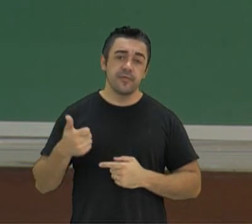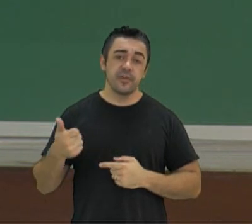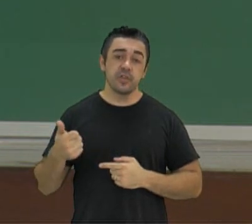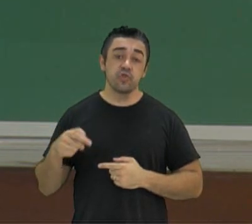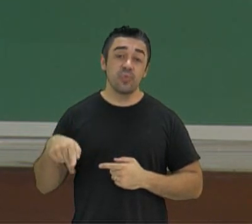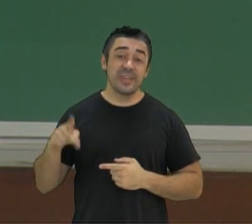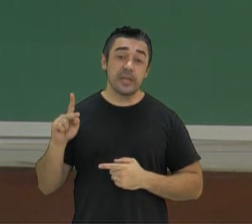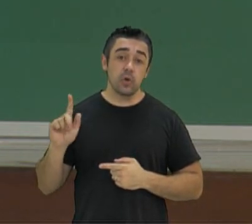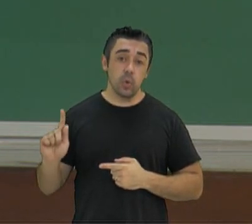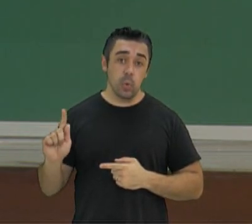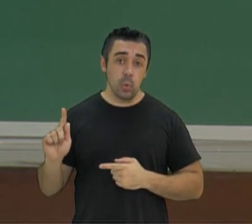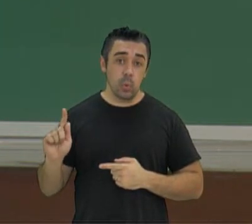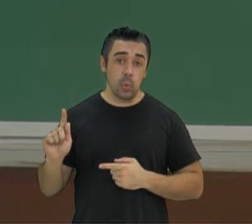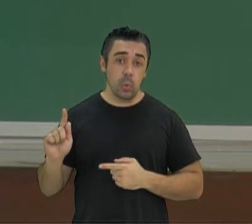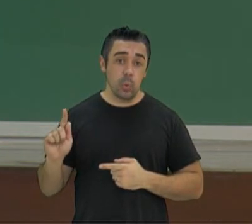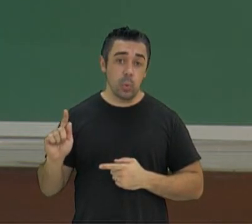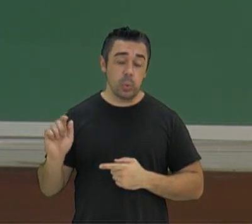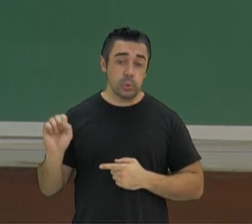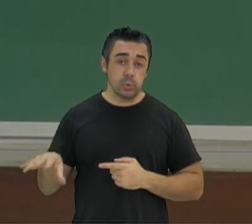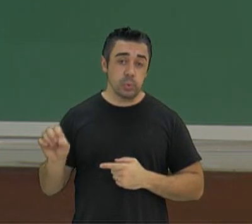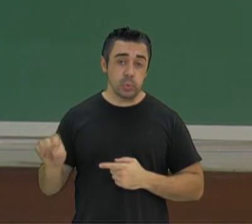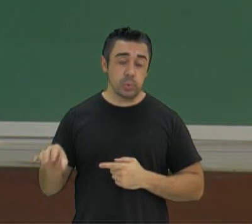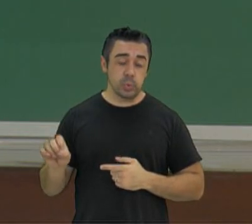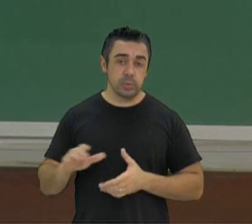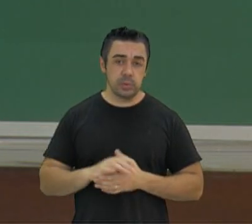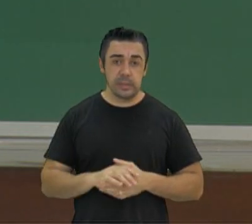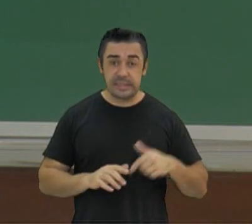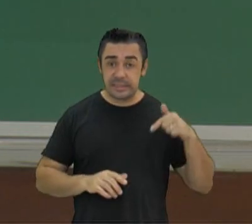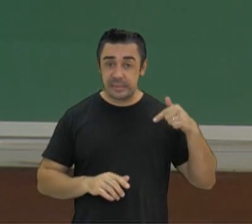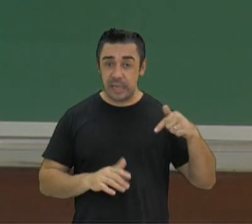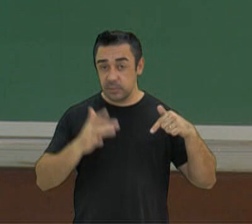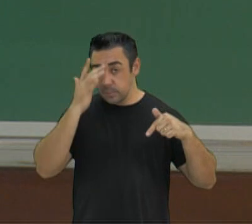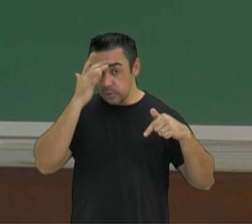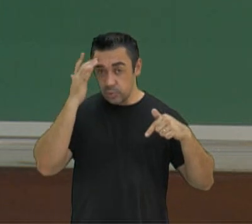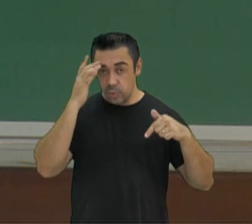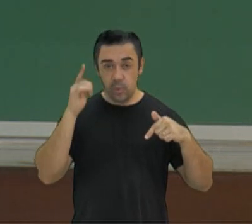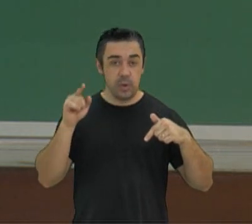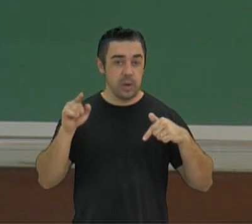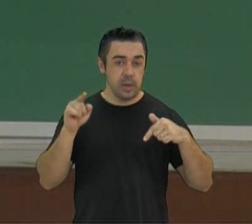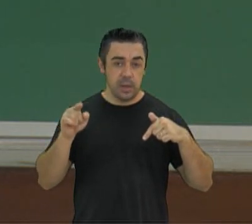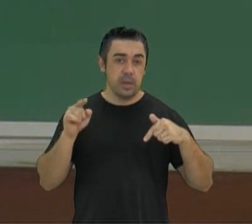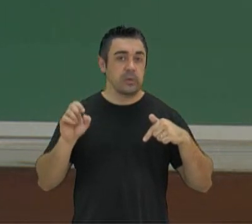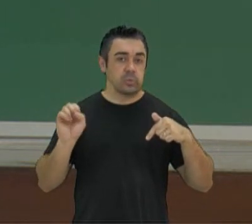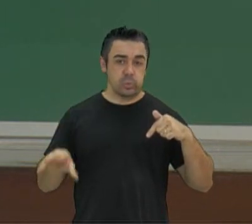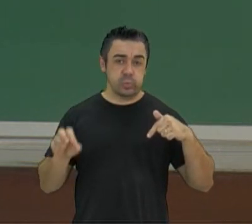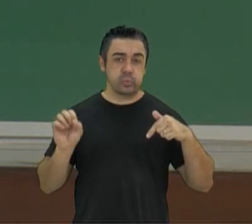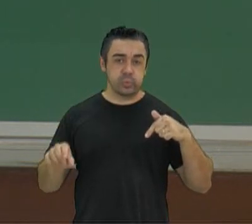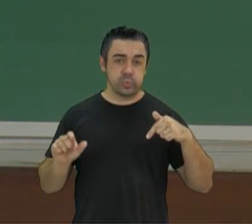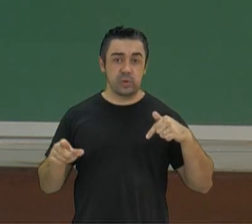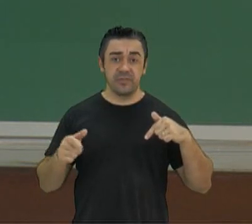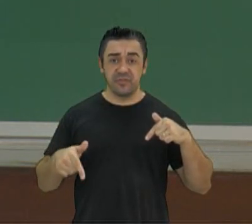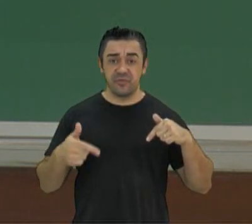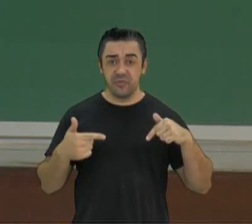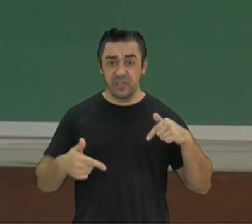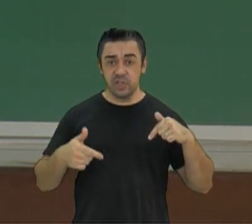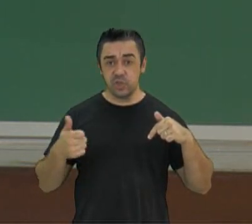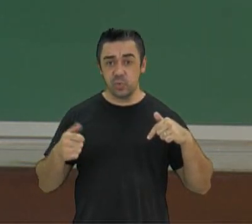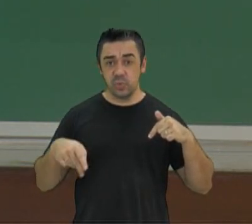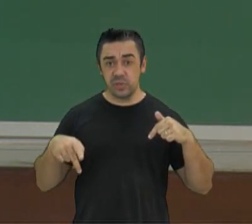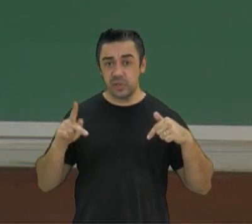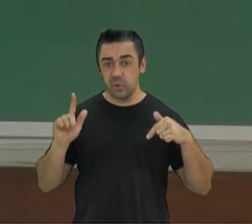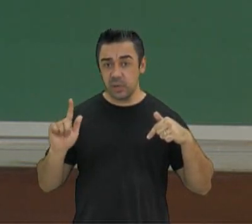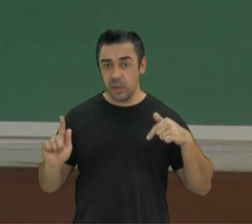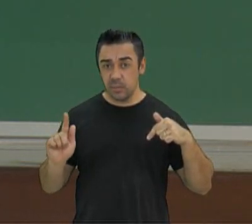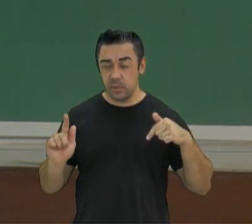igual a 21 quilos. Então, 7 pessoas em Nova York produzem 21 quilos de